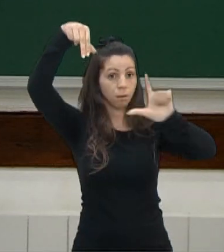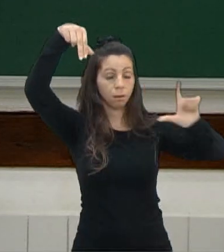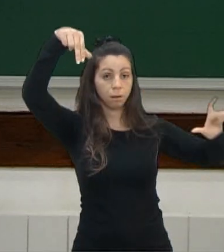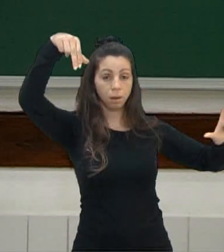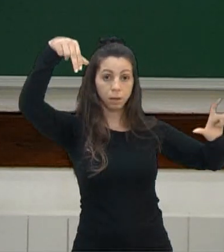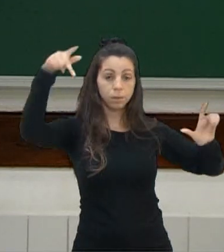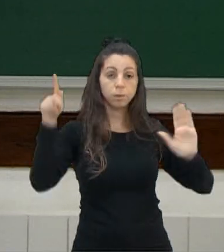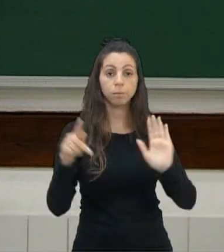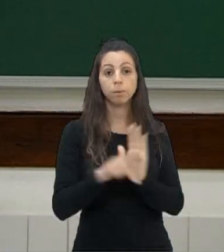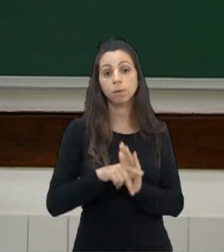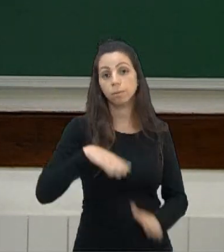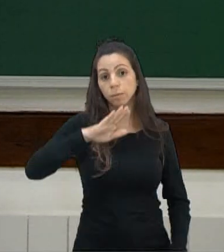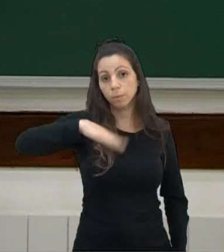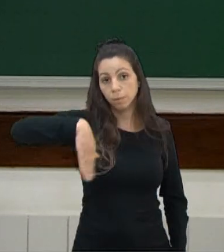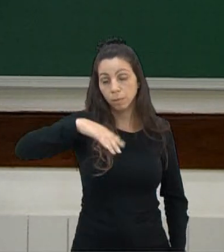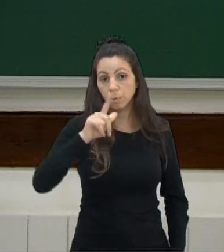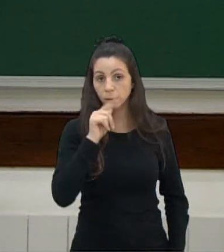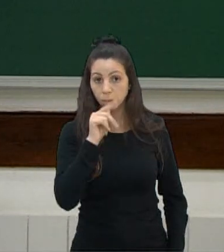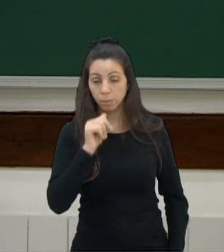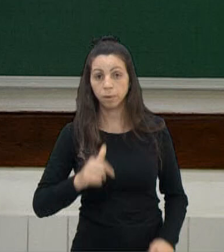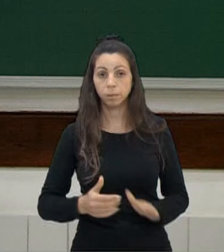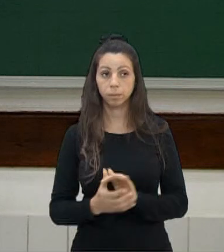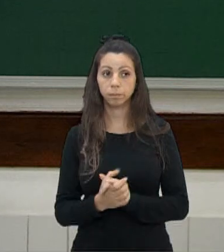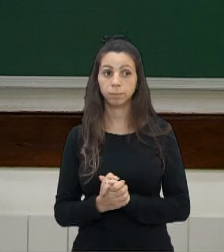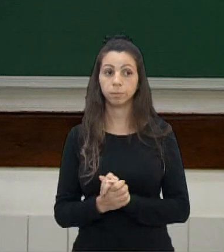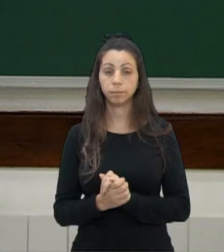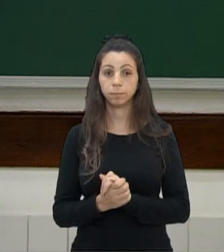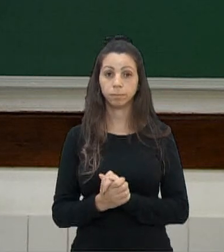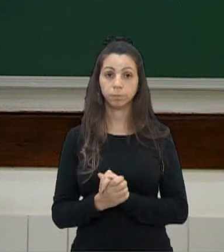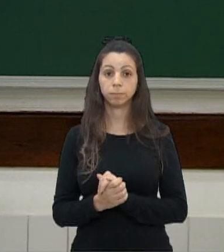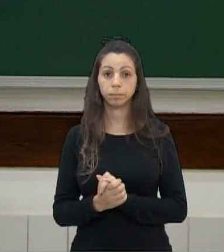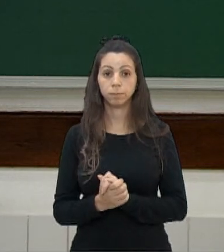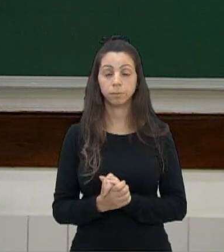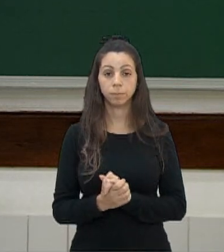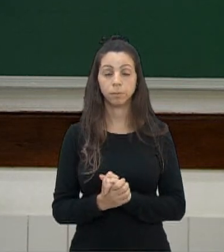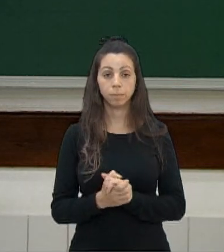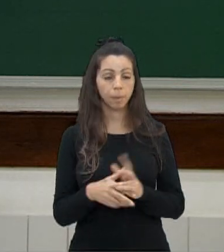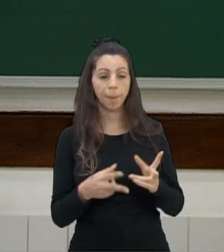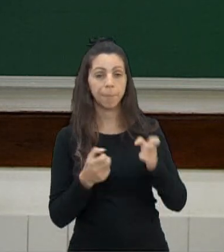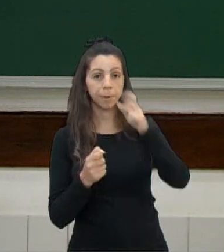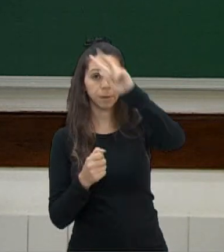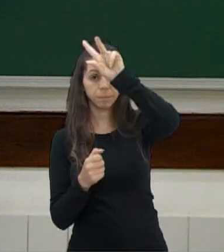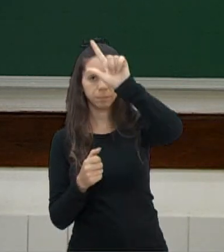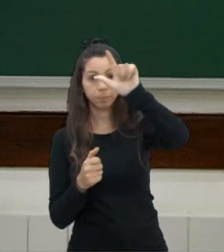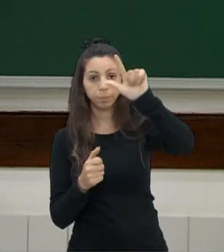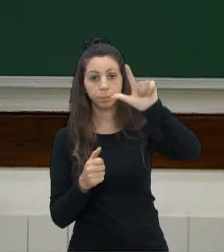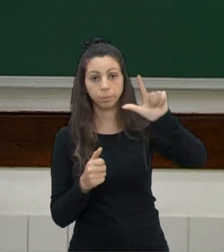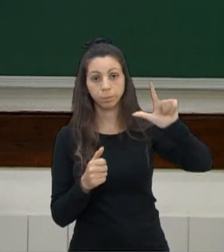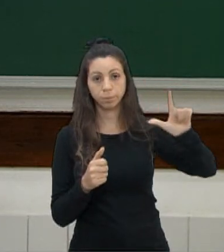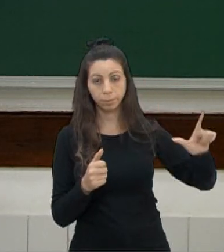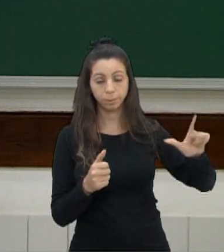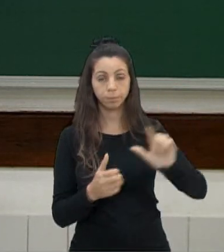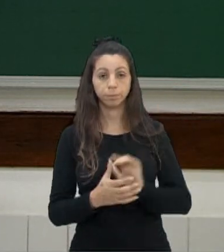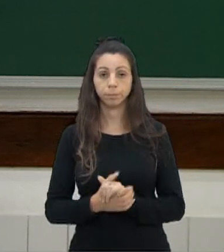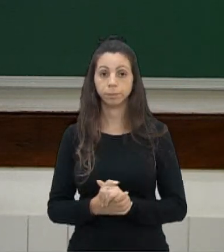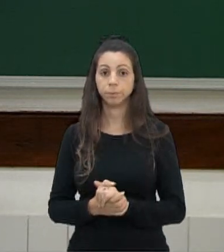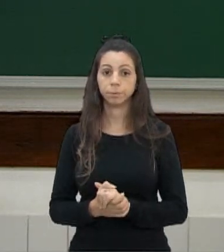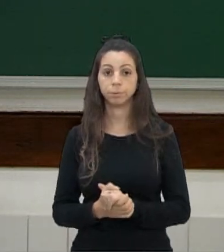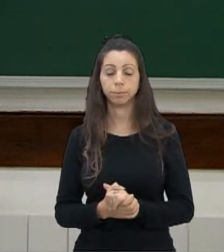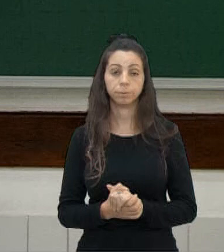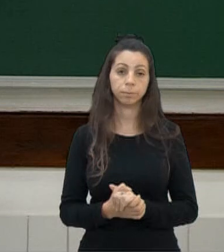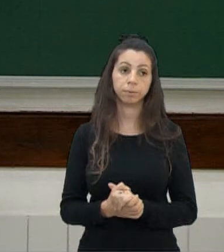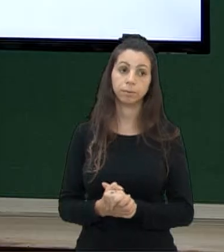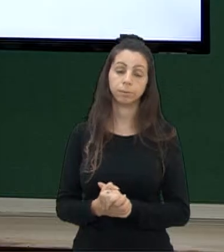litorânea, conforme você pode ver aqui, nesta região aqui, ó, conforme você pode visualizar aqui muito bem. E aí nós